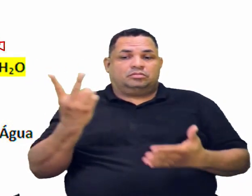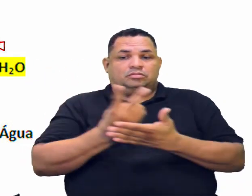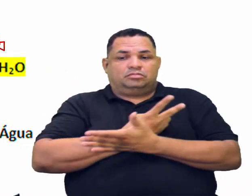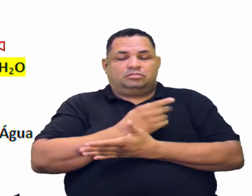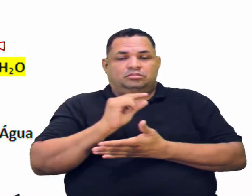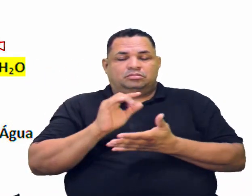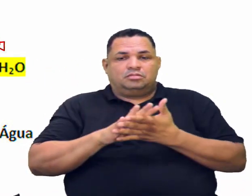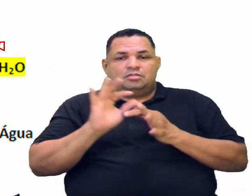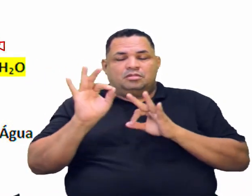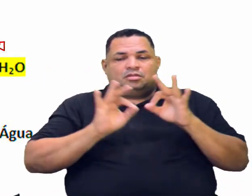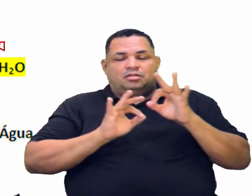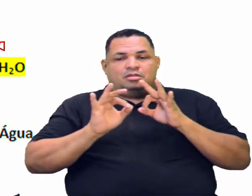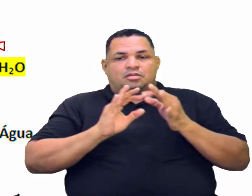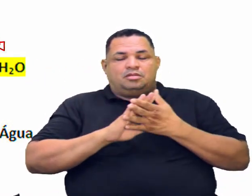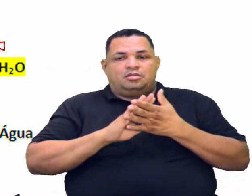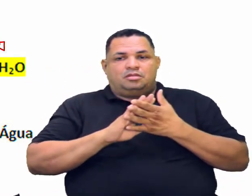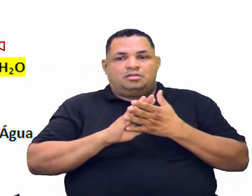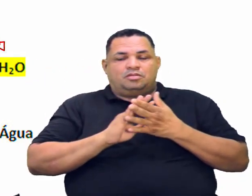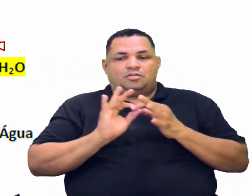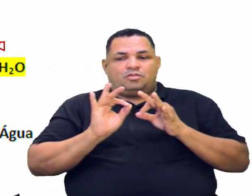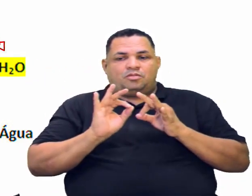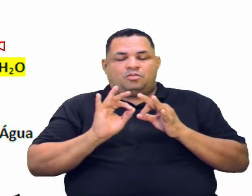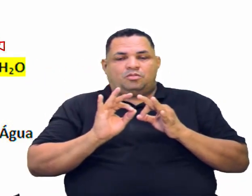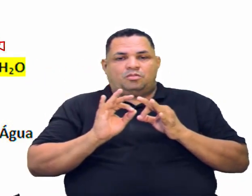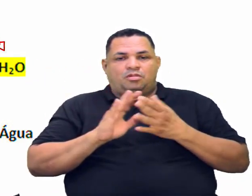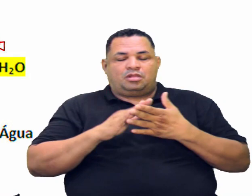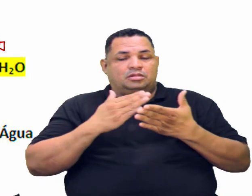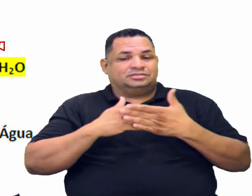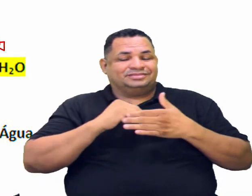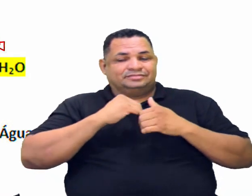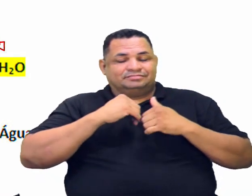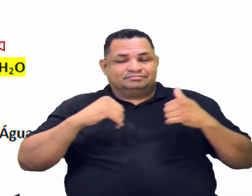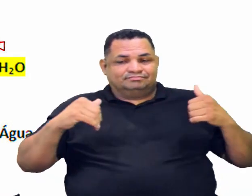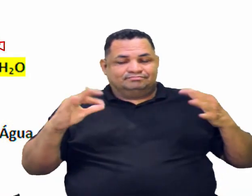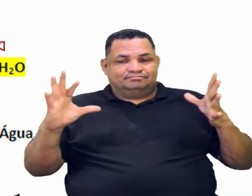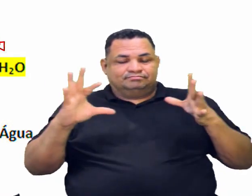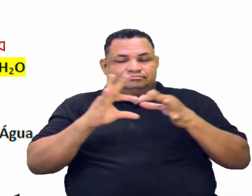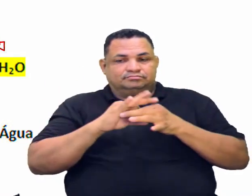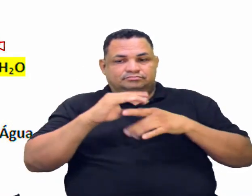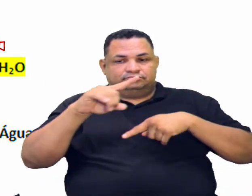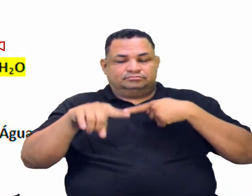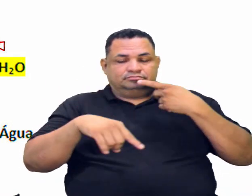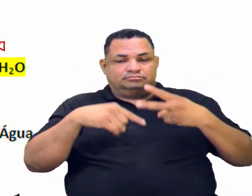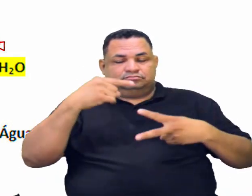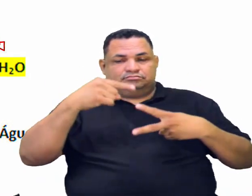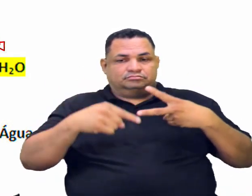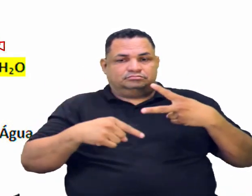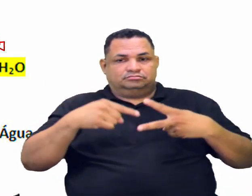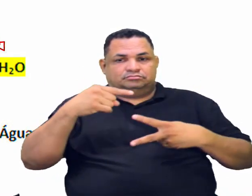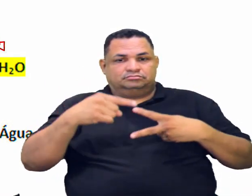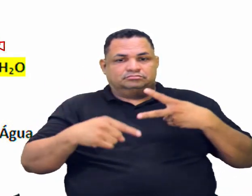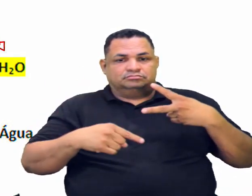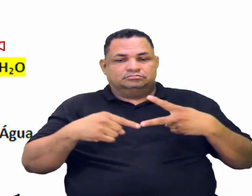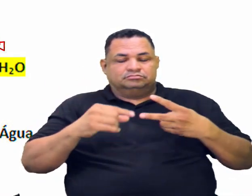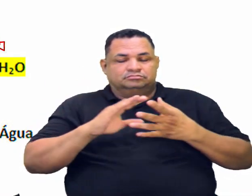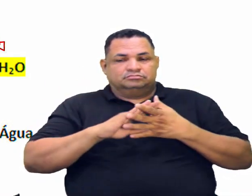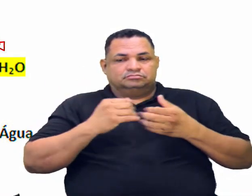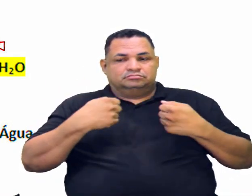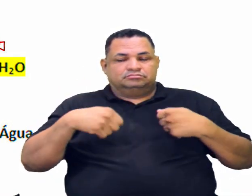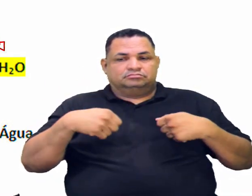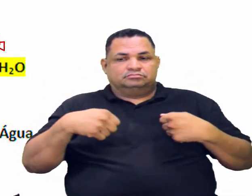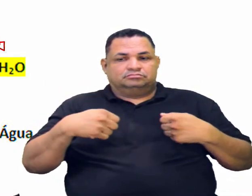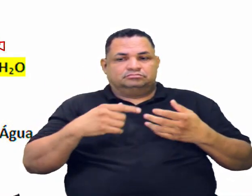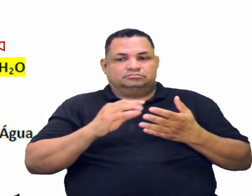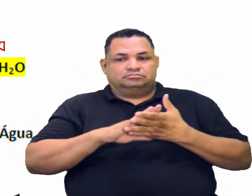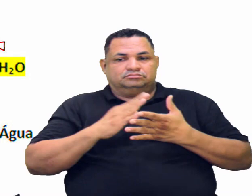ligações que tem hidrogênio, carbono, hidroxila, carbono, elas são rompidas. E esses dois hidrogênios aqui, eles ficam